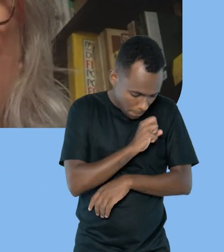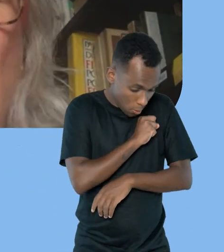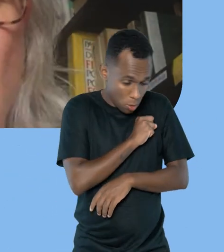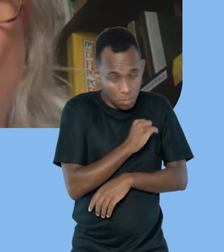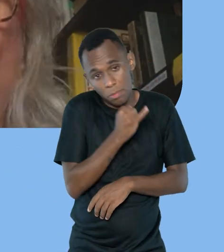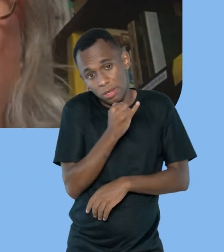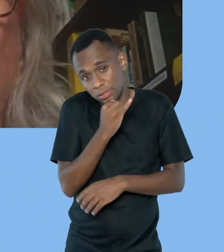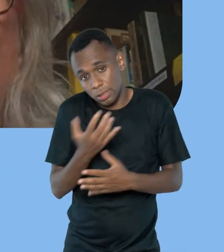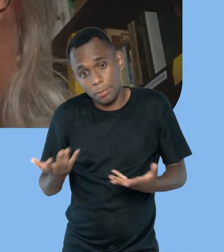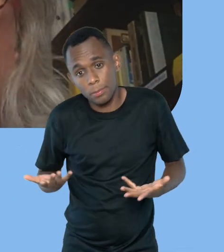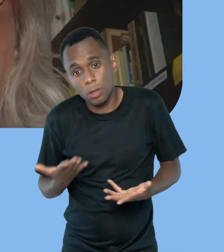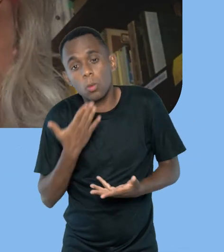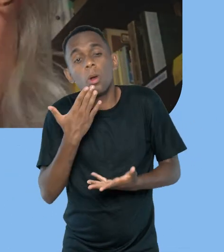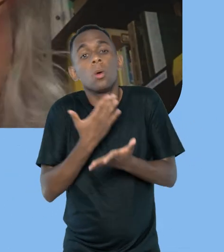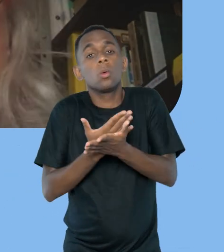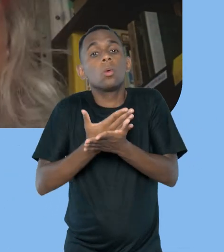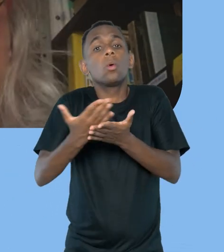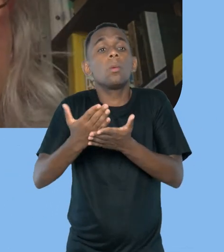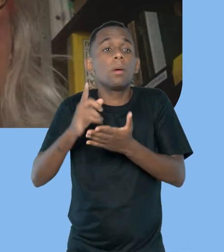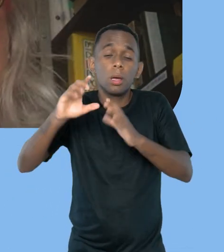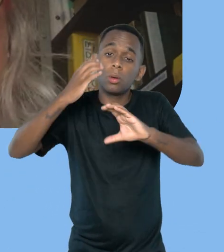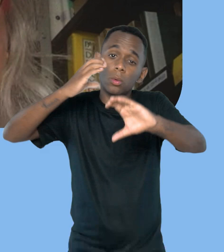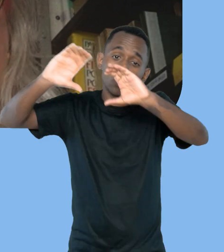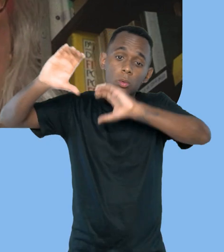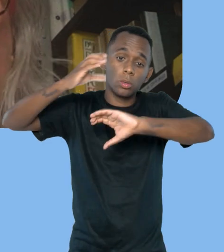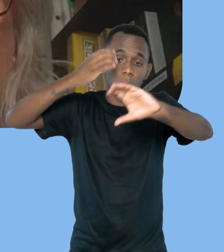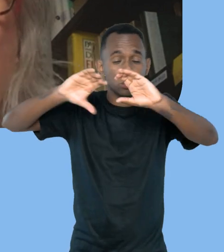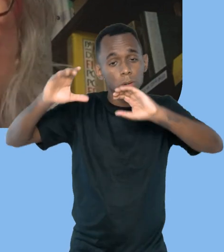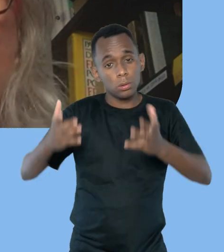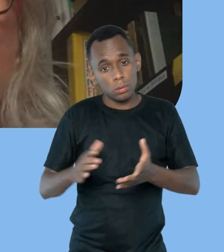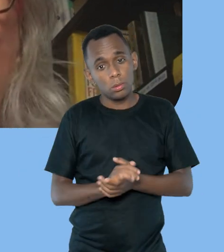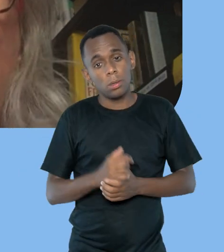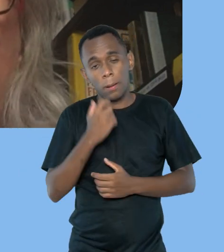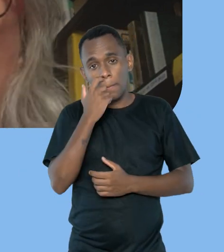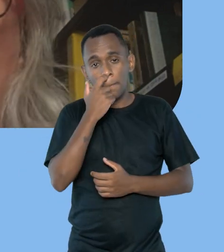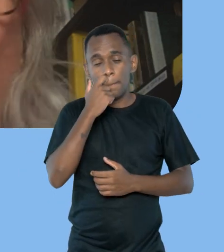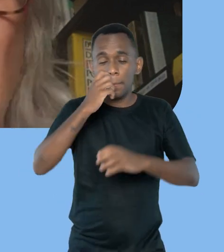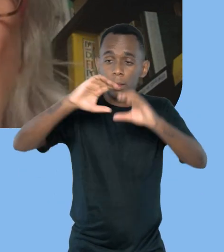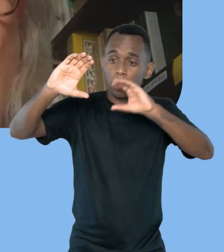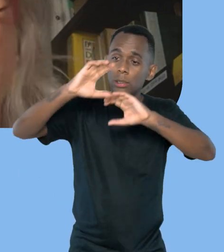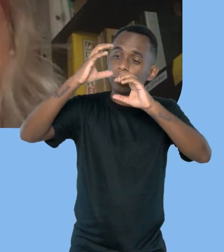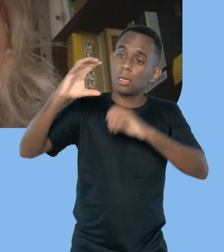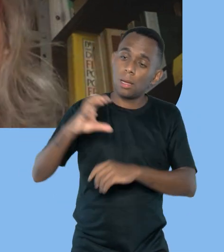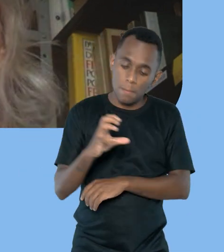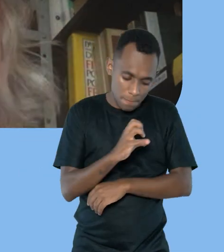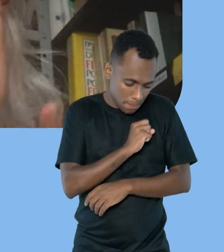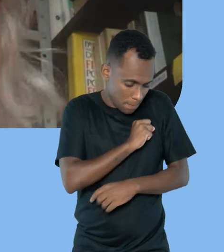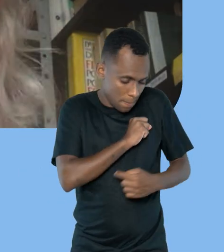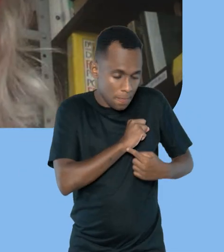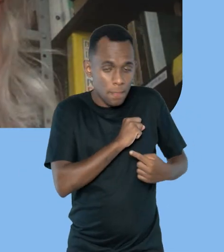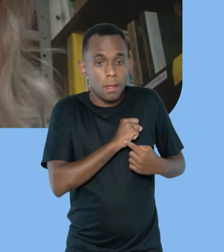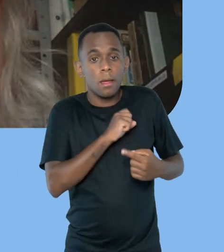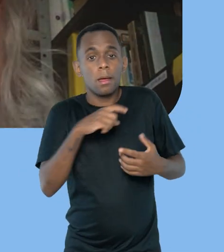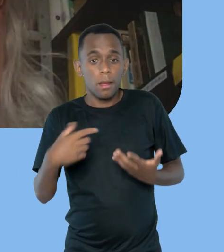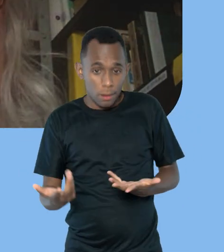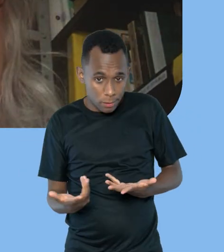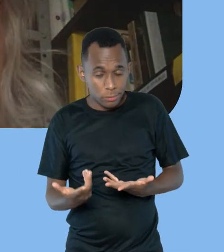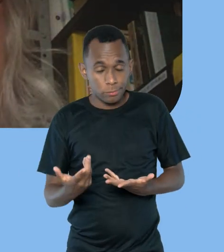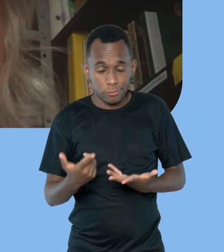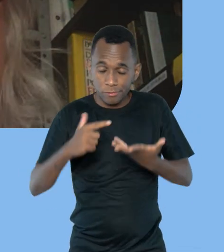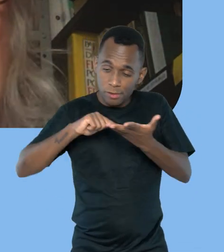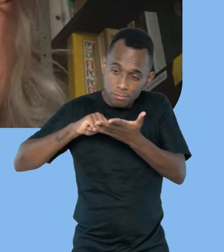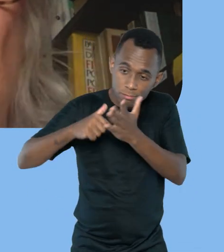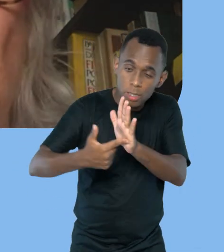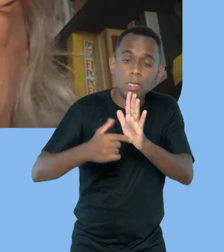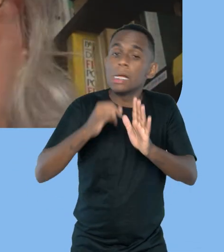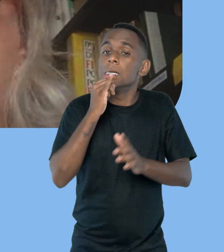exemplo, qual que é a origem delas? São as cantigas trovadorescas, as cantigas de amor, as cantigas de escárnio e maldizer.